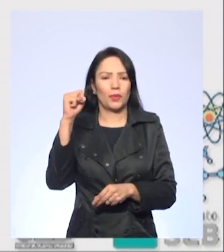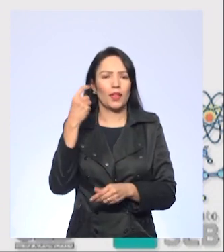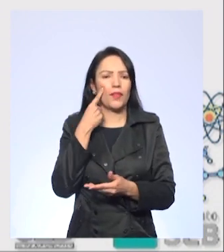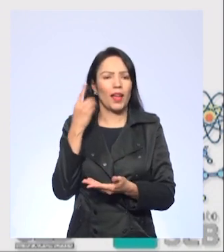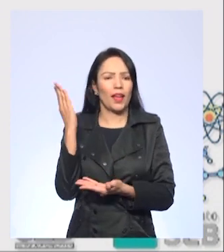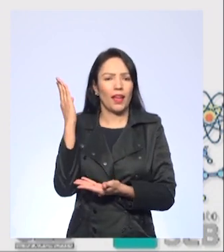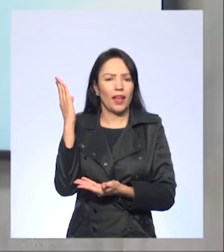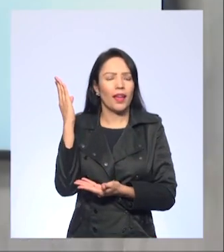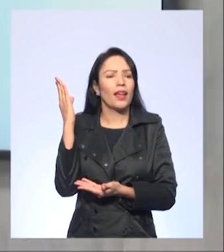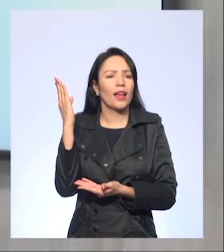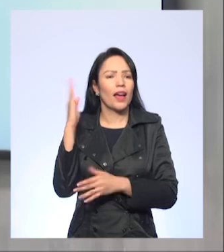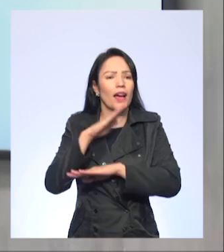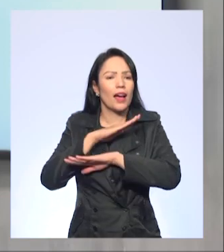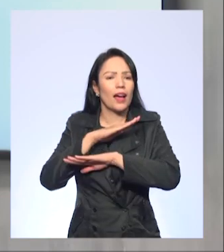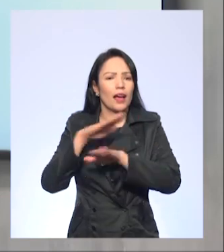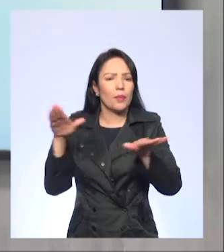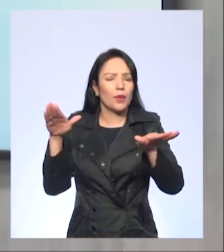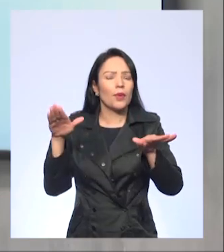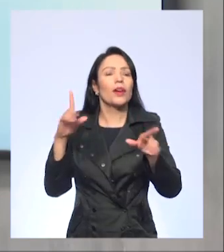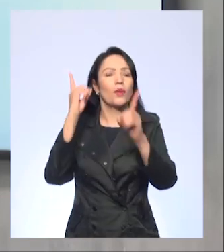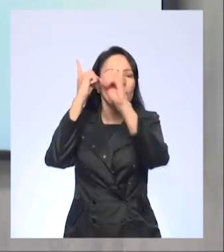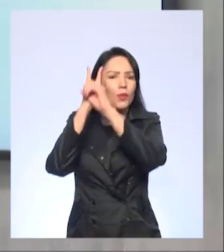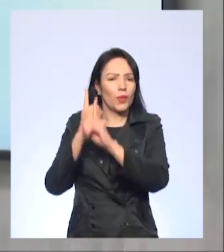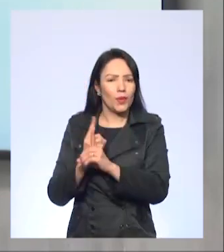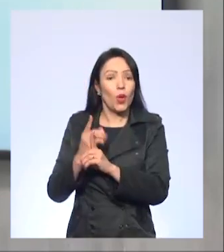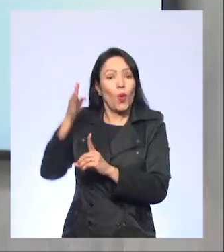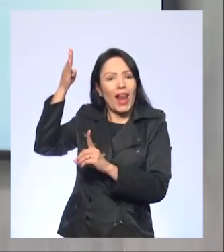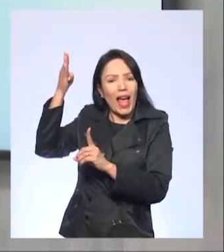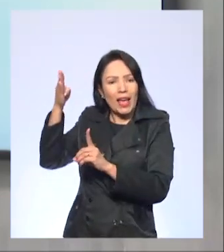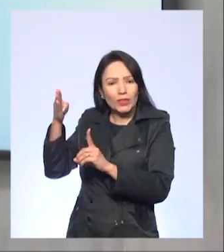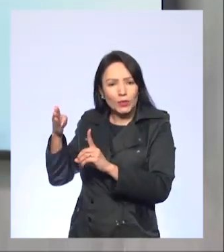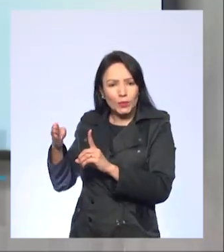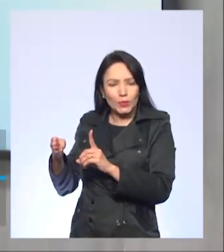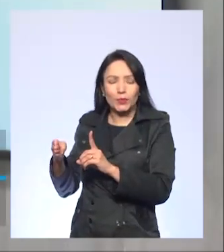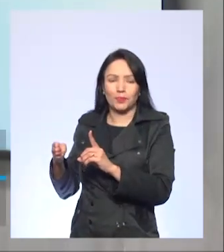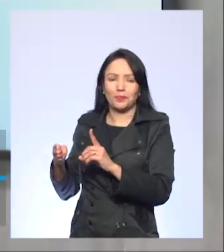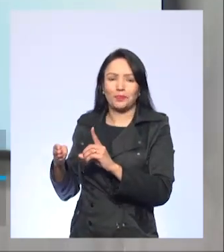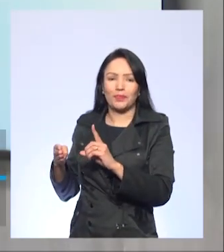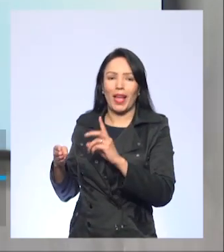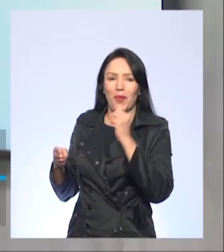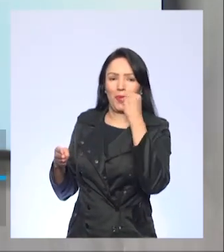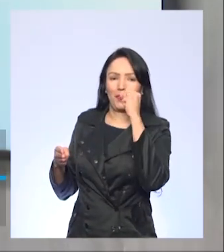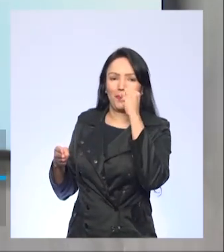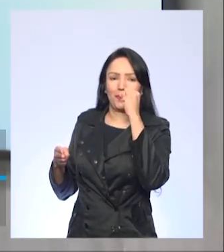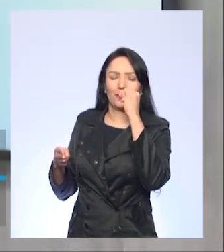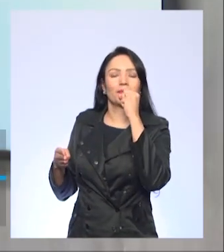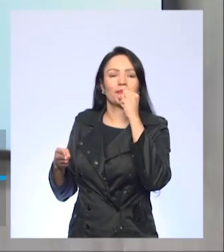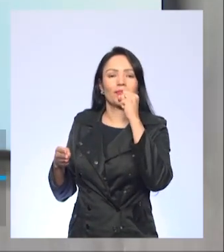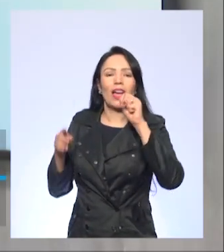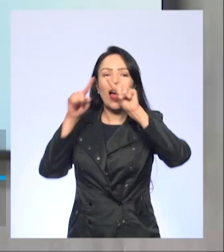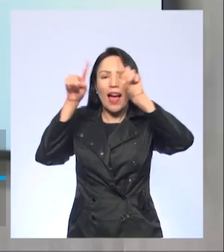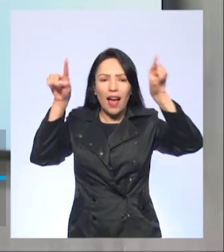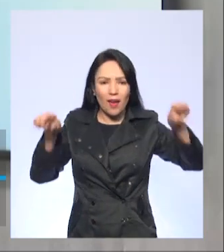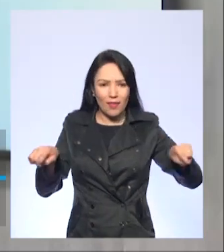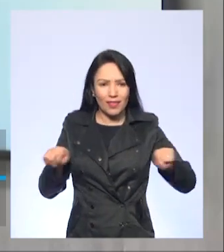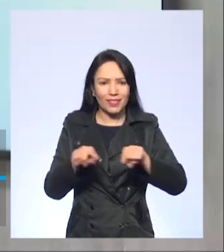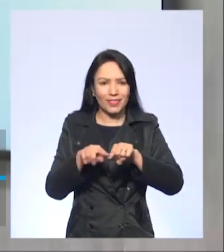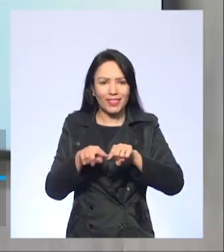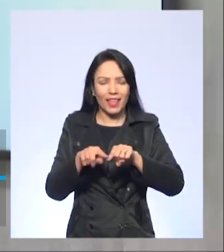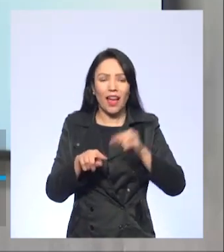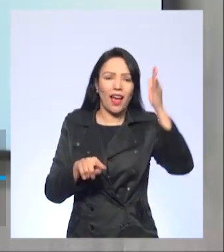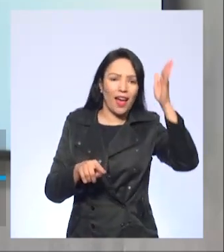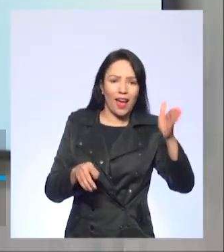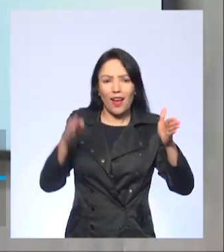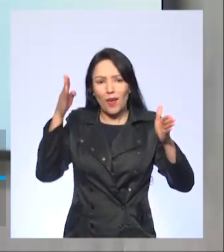mim, acabamos de encontrar o lado do quadrado. Se o lado do quadrado é 8, a área de quadrado é lado vezes